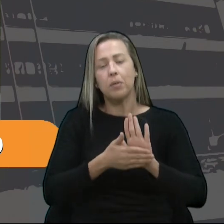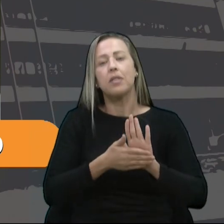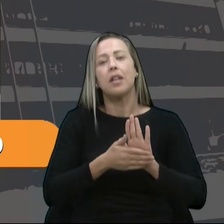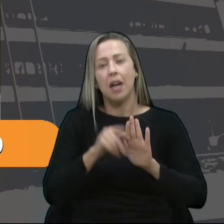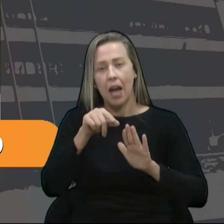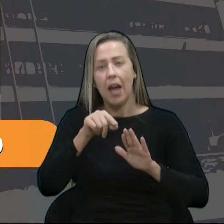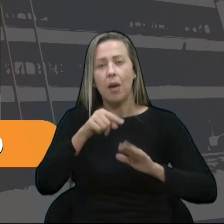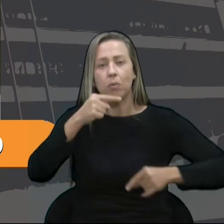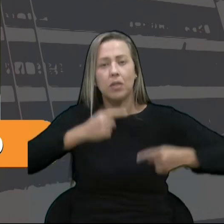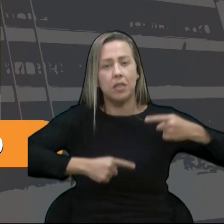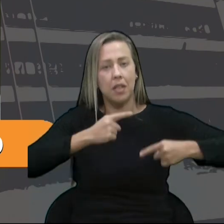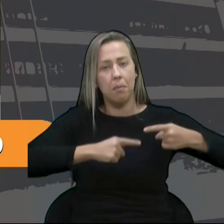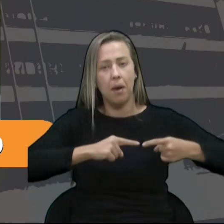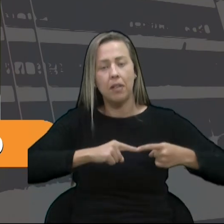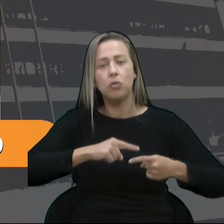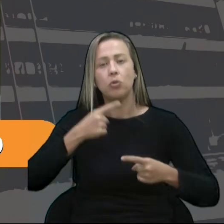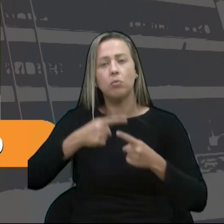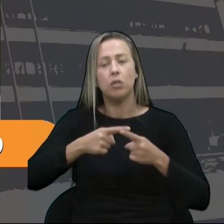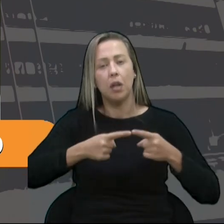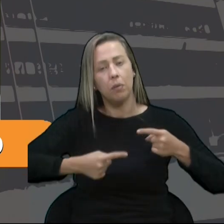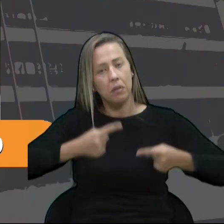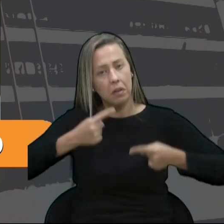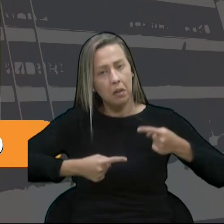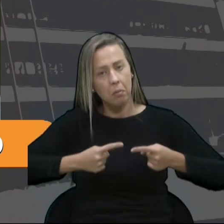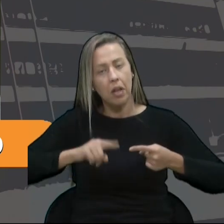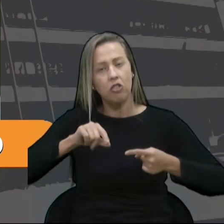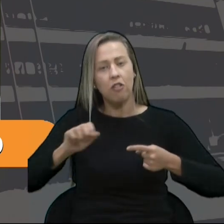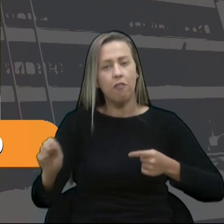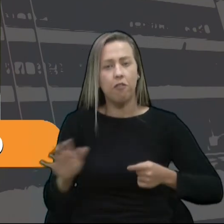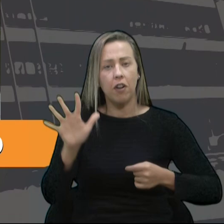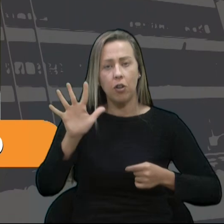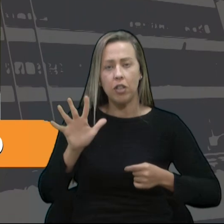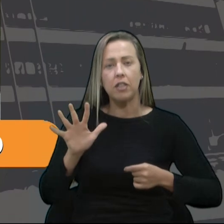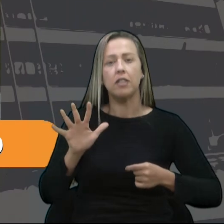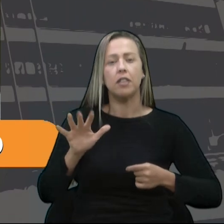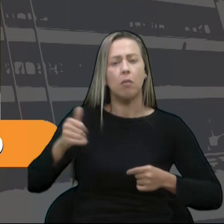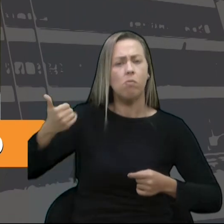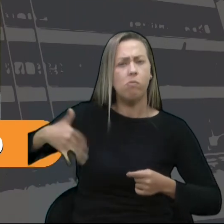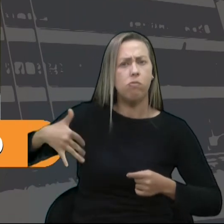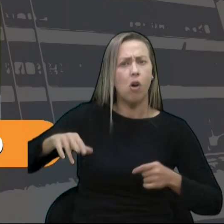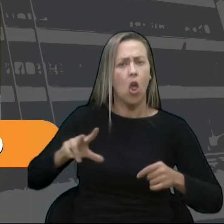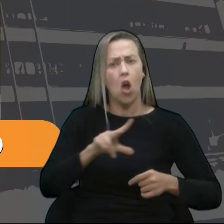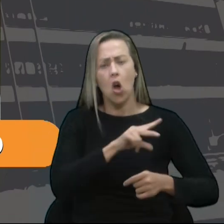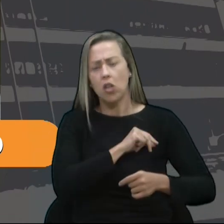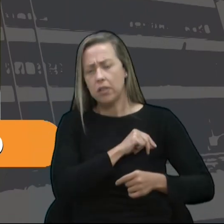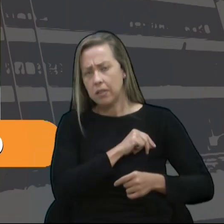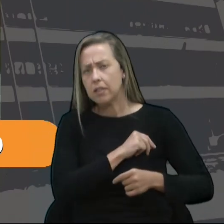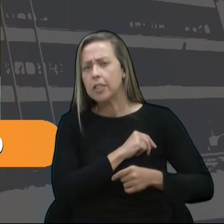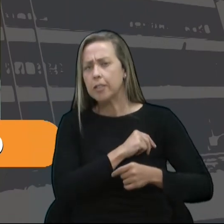de debate, porque esse tipo de debate enriquece não só